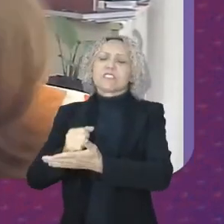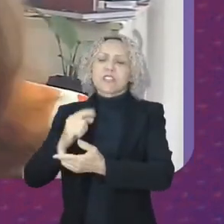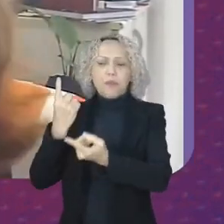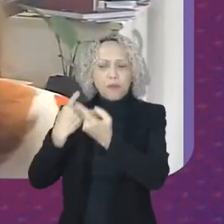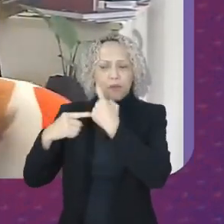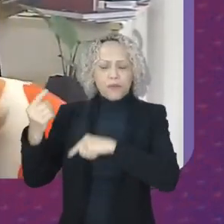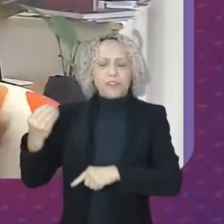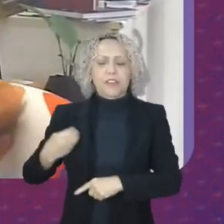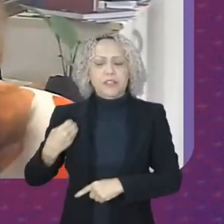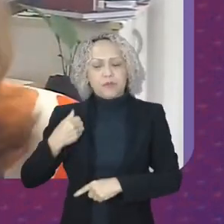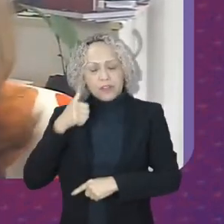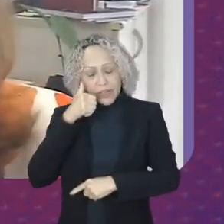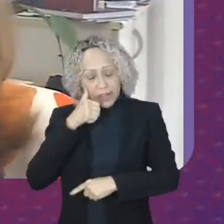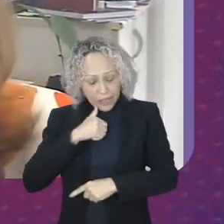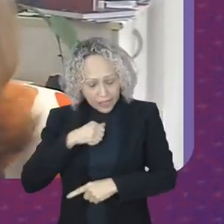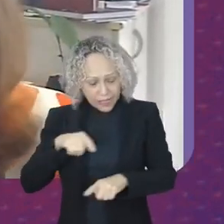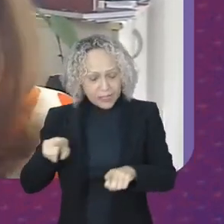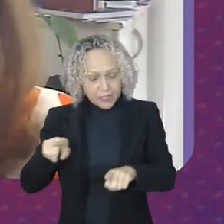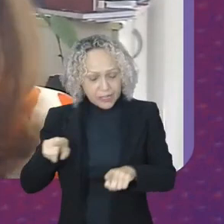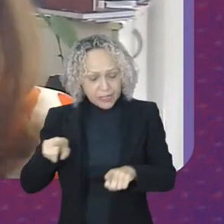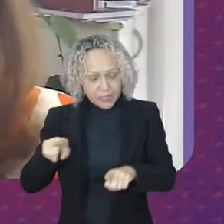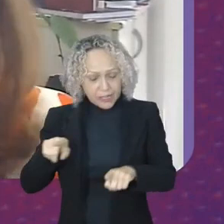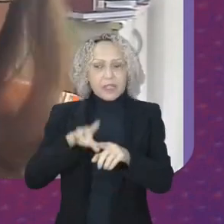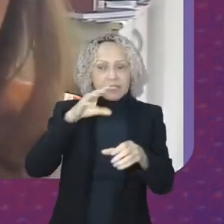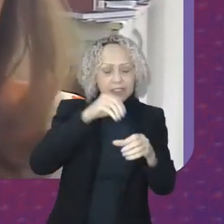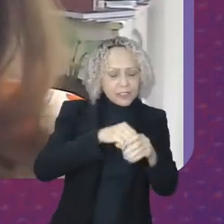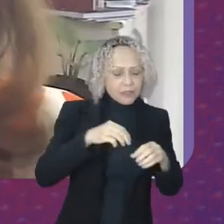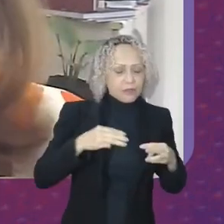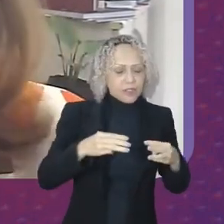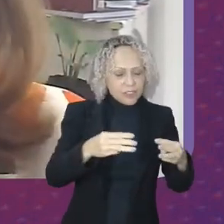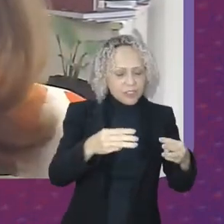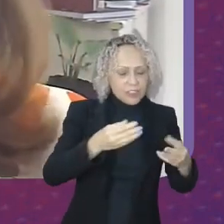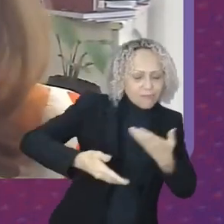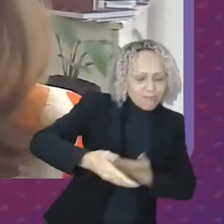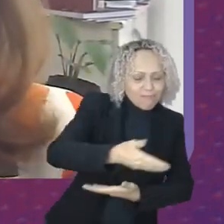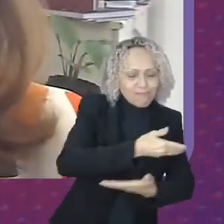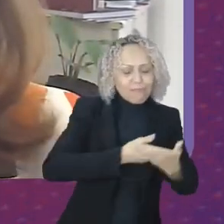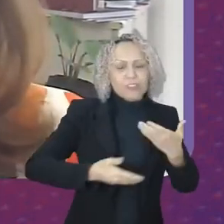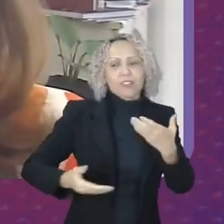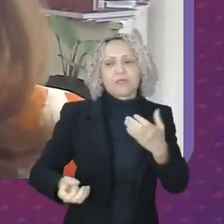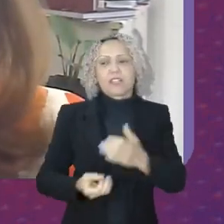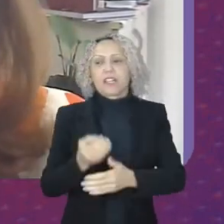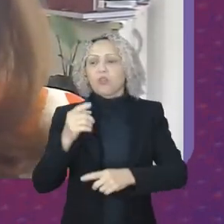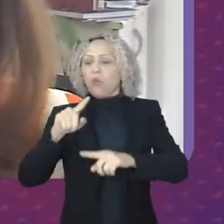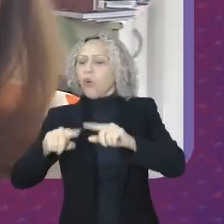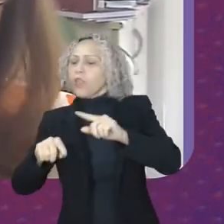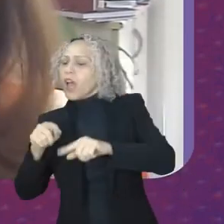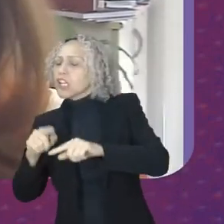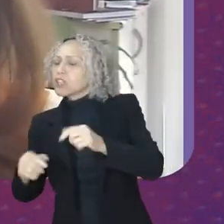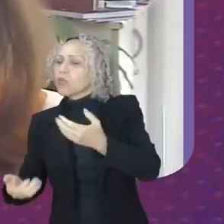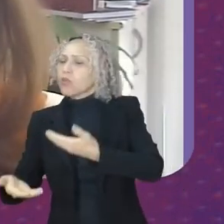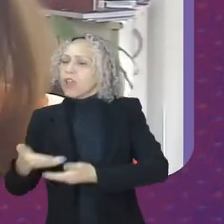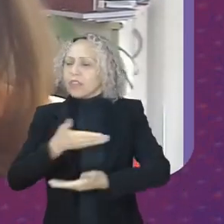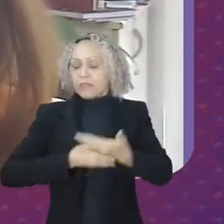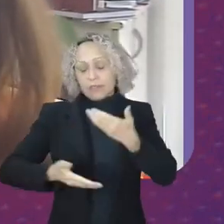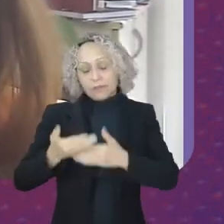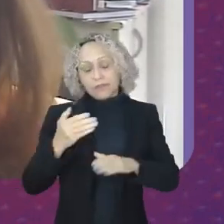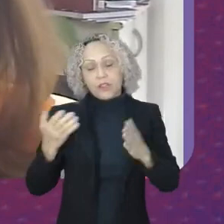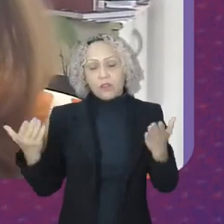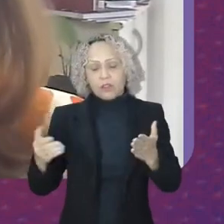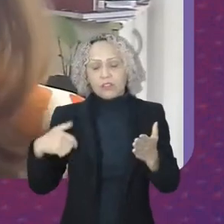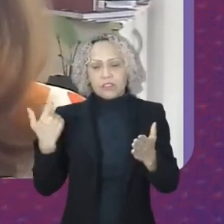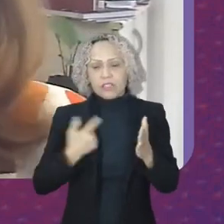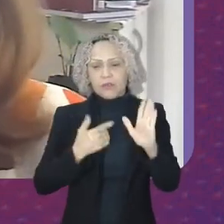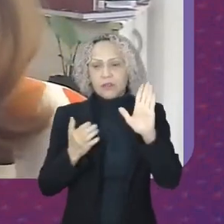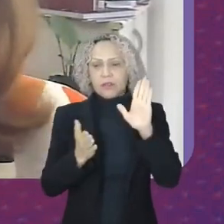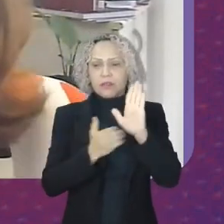seguindo nessa luta, fazendo outras articulações. Agora, a gente vai apresentar uma proposta, queremos apresentar até o final do